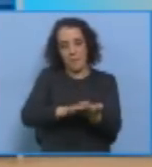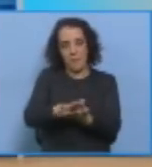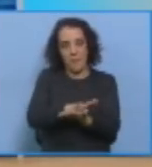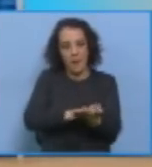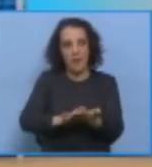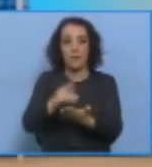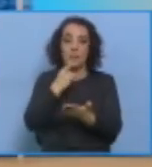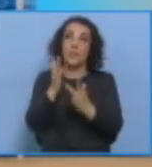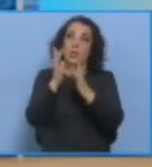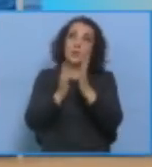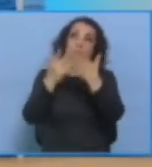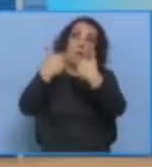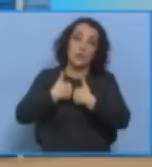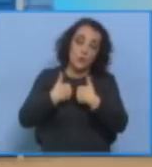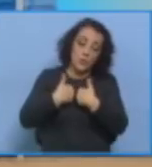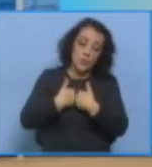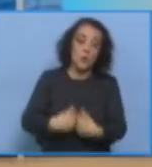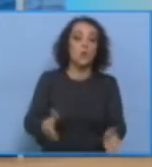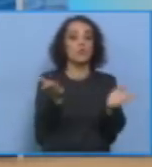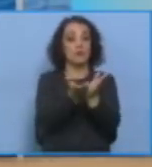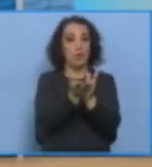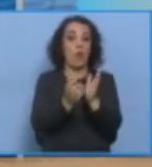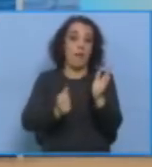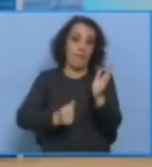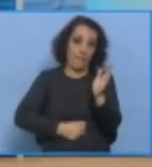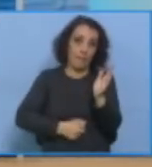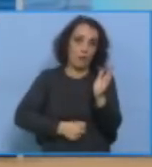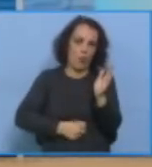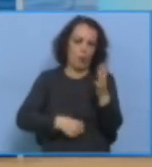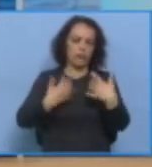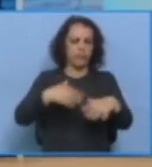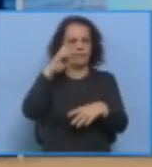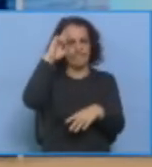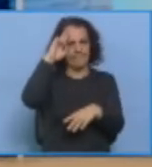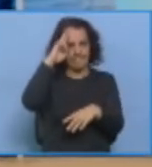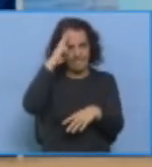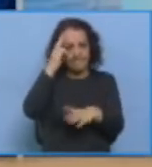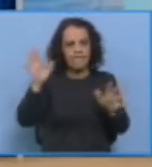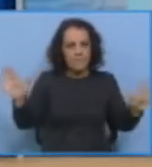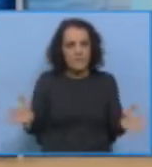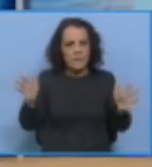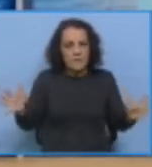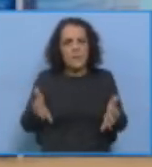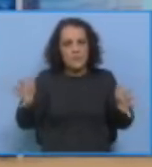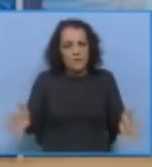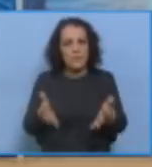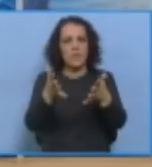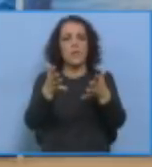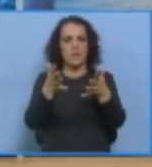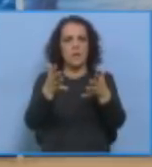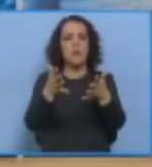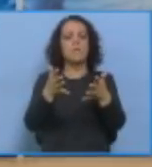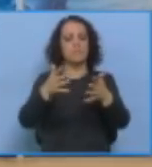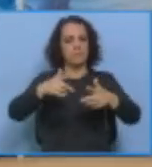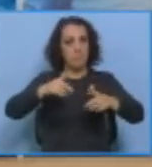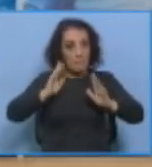com a ajuda do Nosso Senhor, das escolas católicas que são muito empenhadas também, muito mobilizadas quando se precisam de